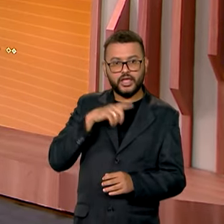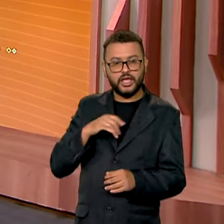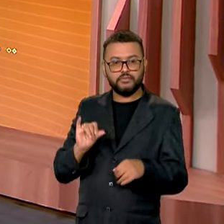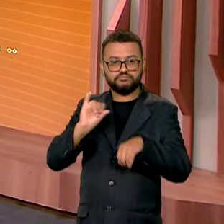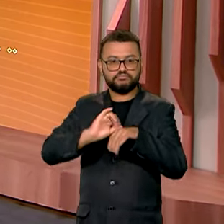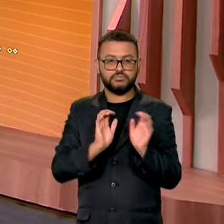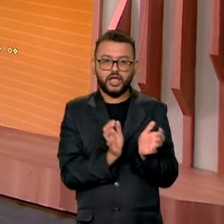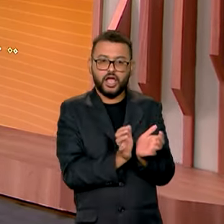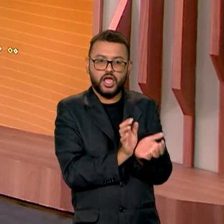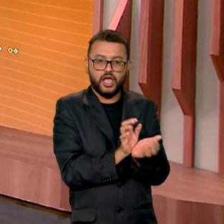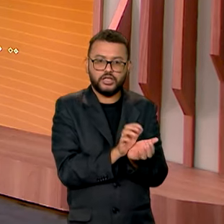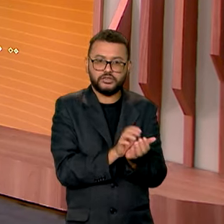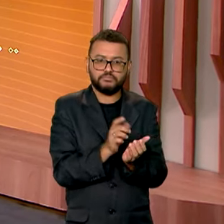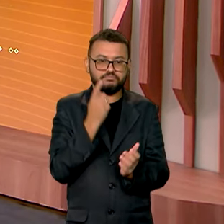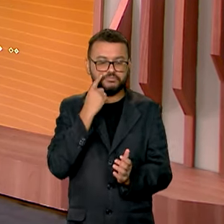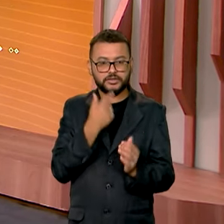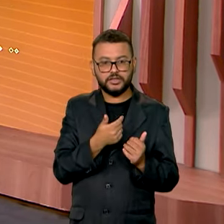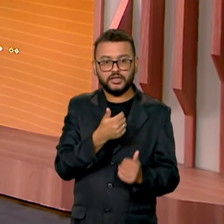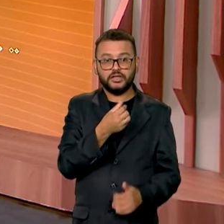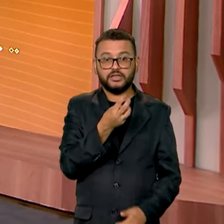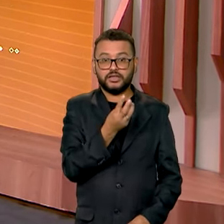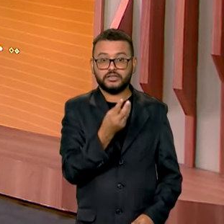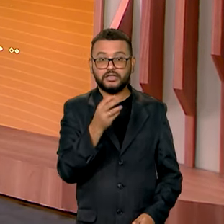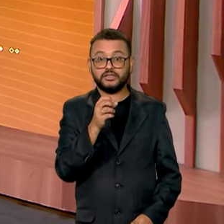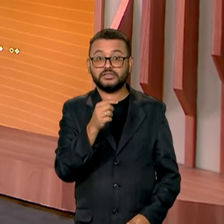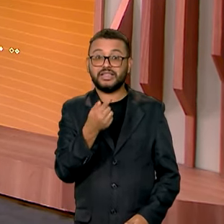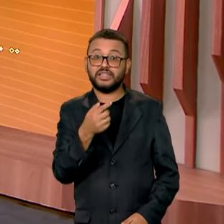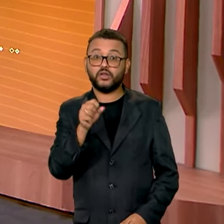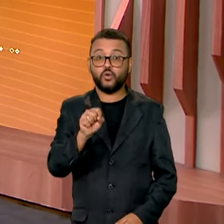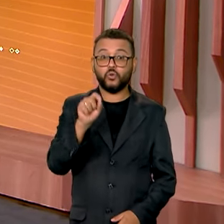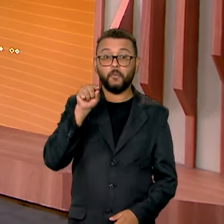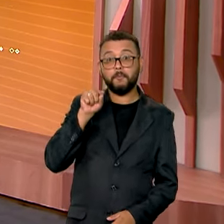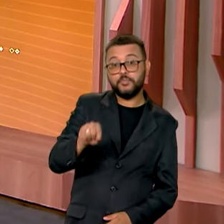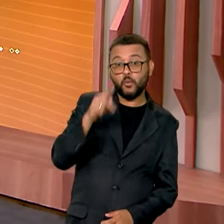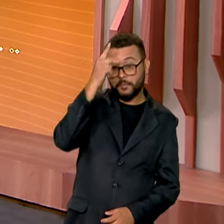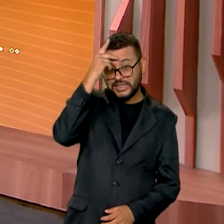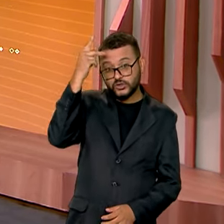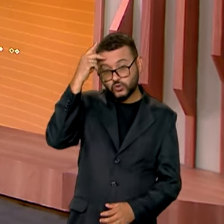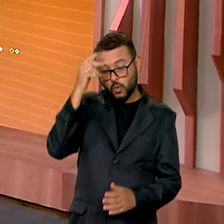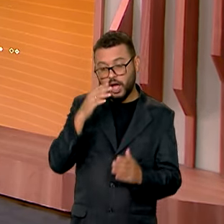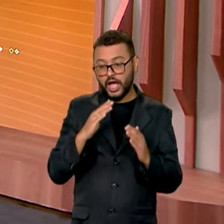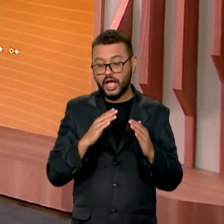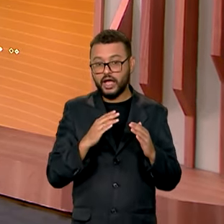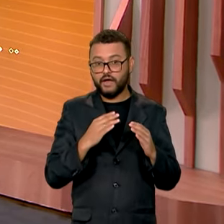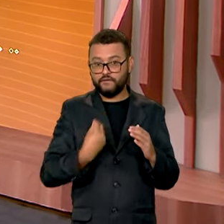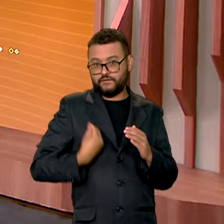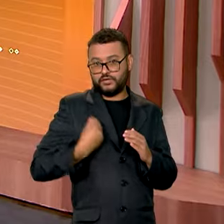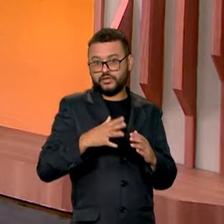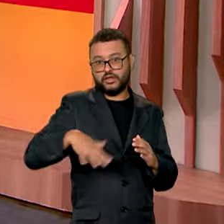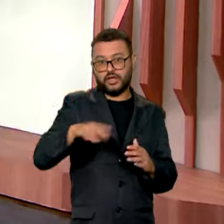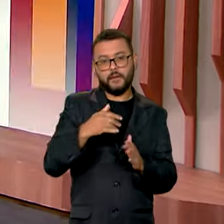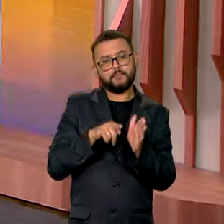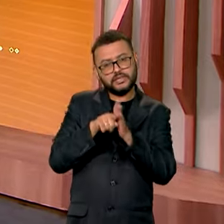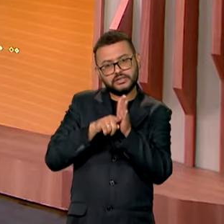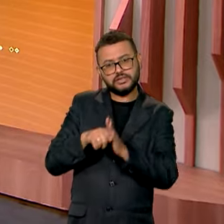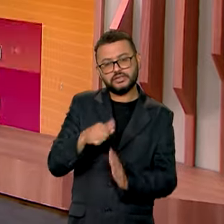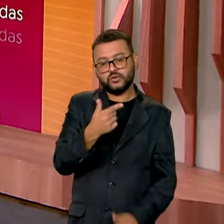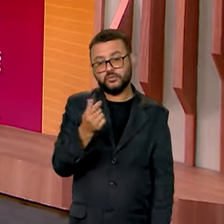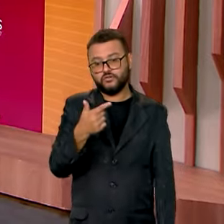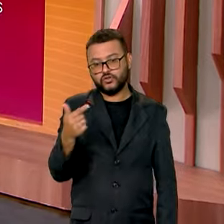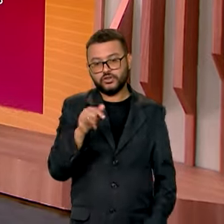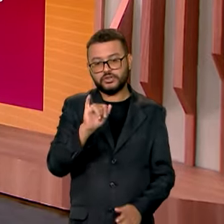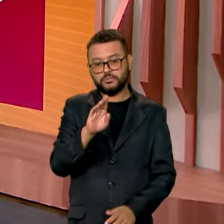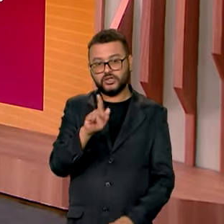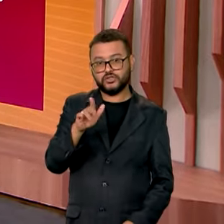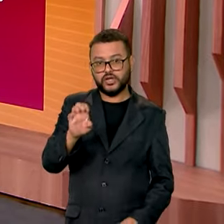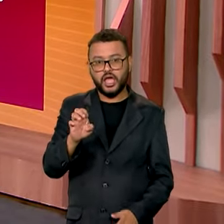pouco mais de 378 mil habitantes. Esses são números do Centro censo do IBGE de 2022. A segunda